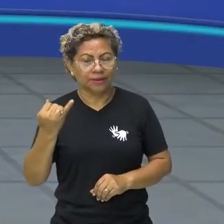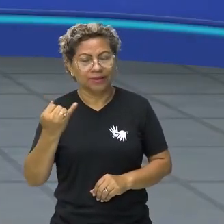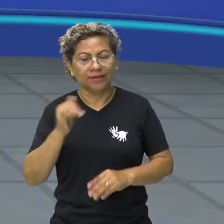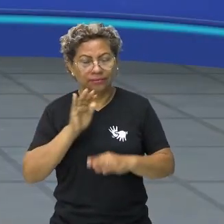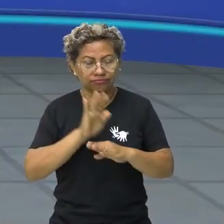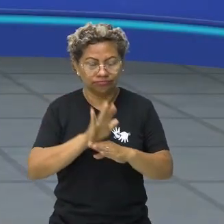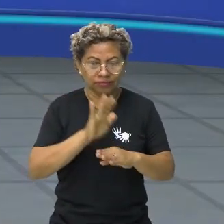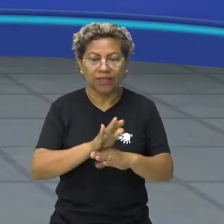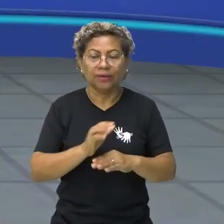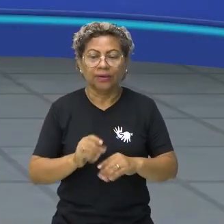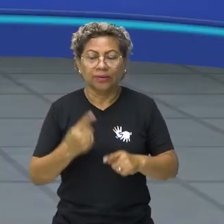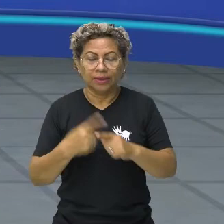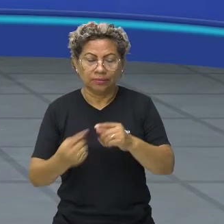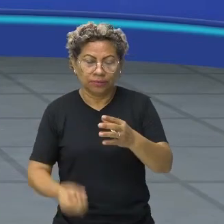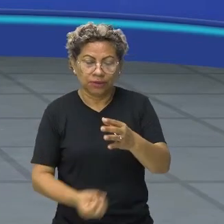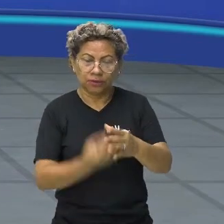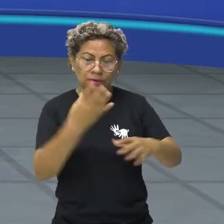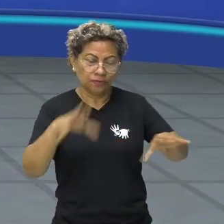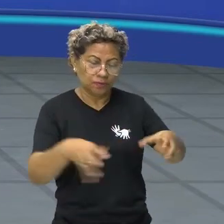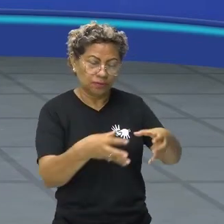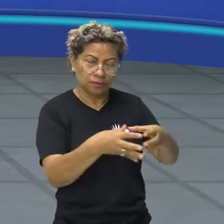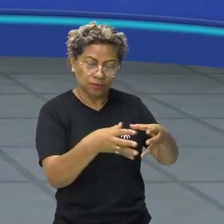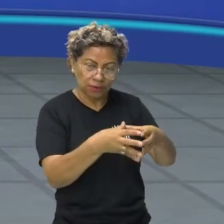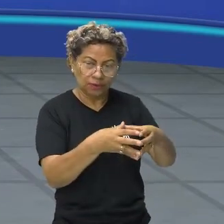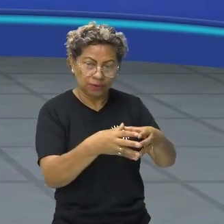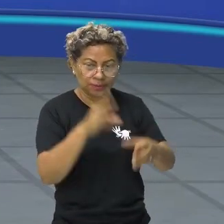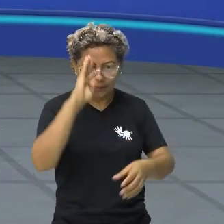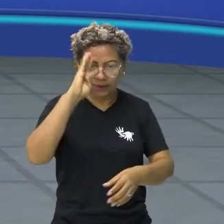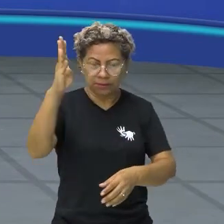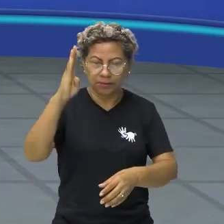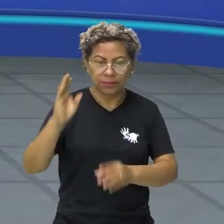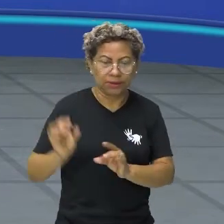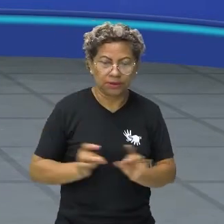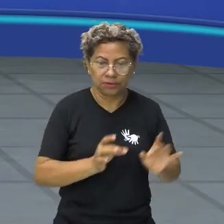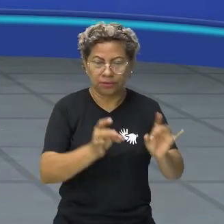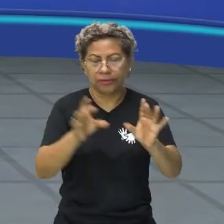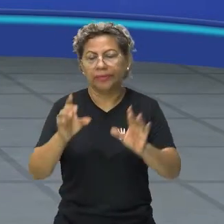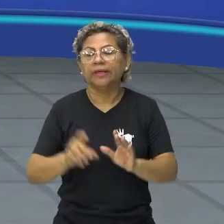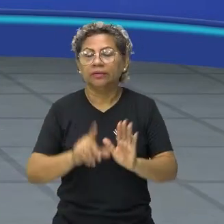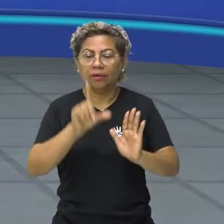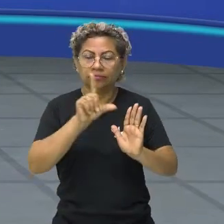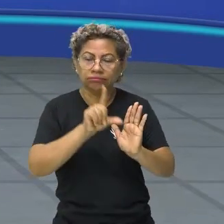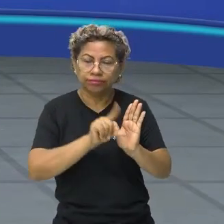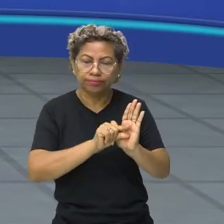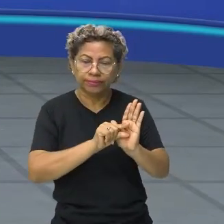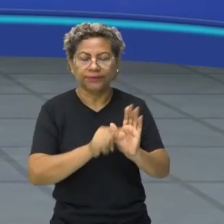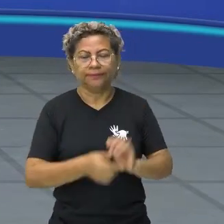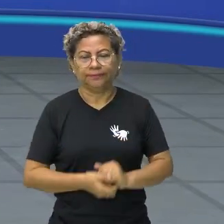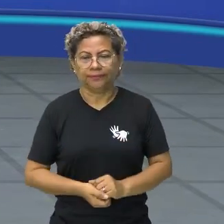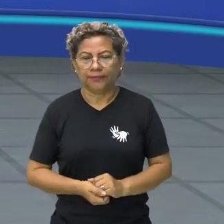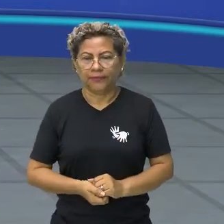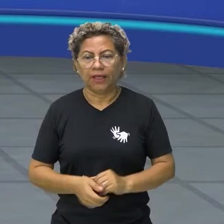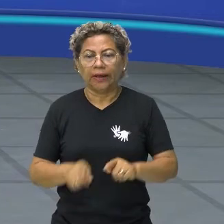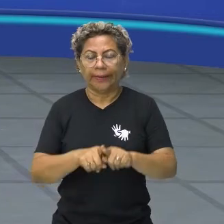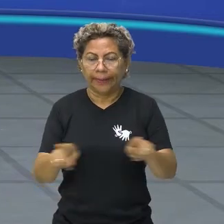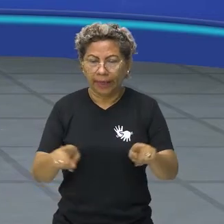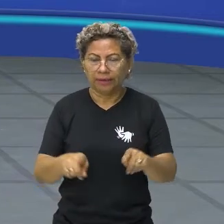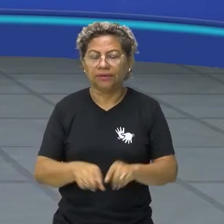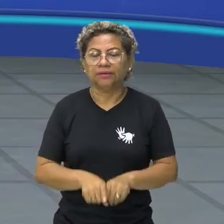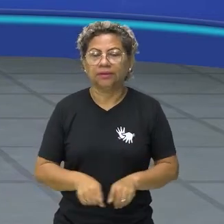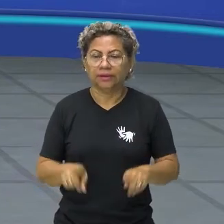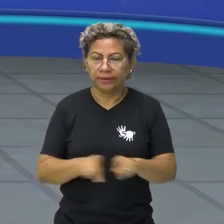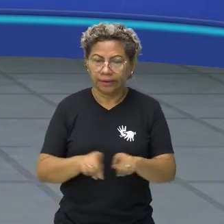do surgimento de um bloco econômico, principalmente na parte comercial econômica. Mas, infelizmente, também teremos